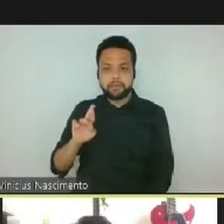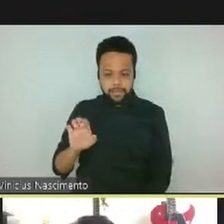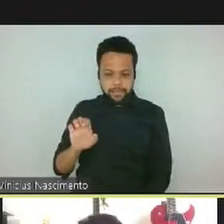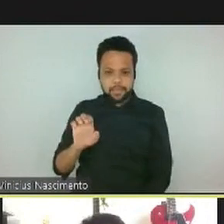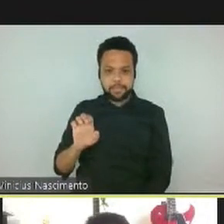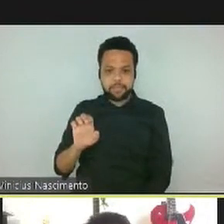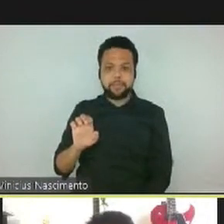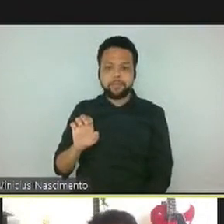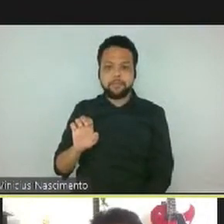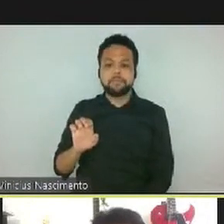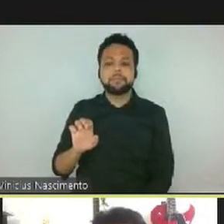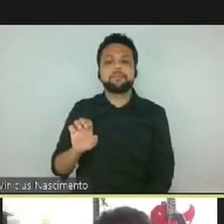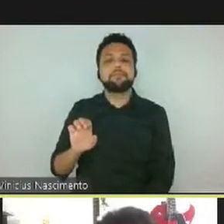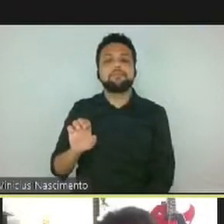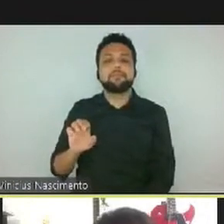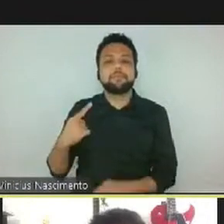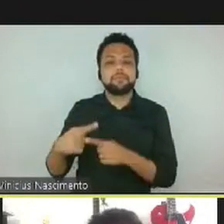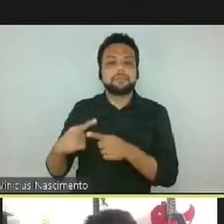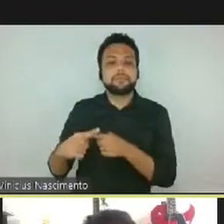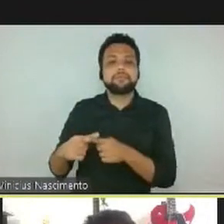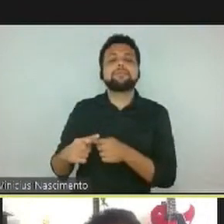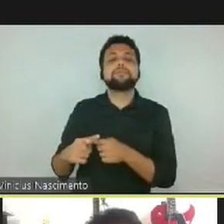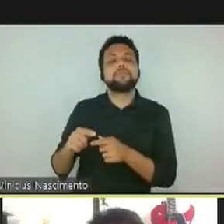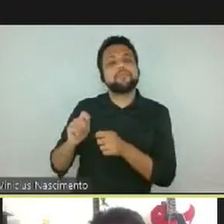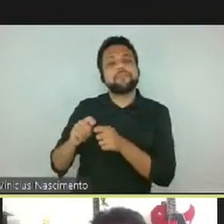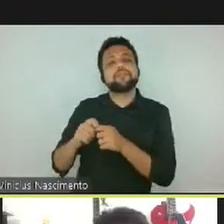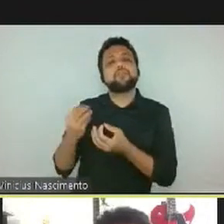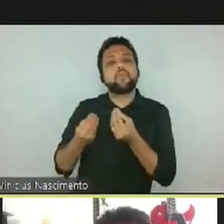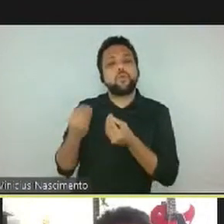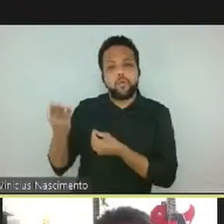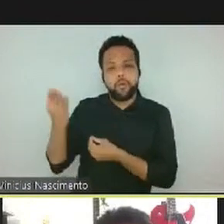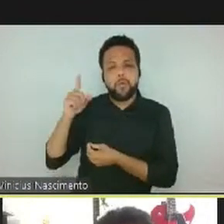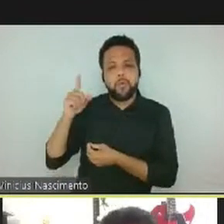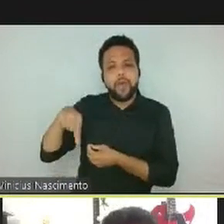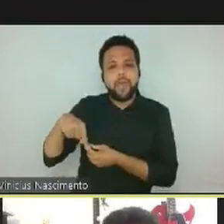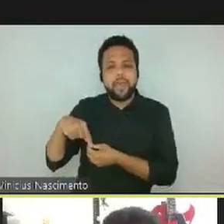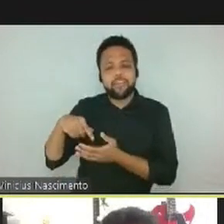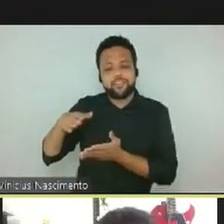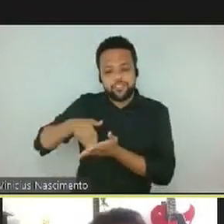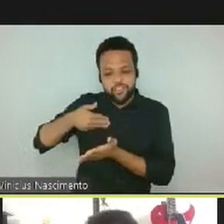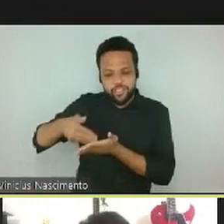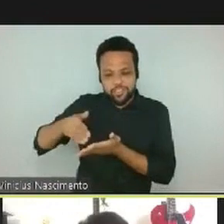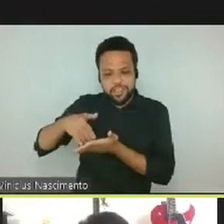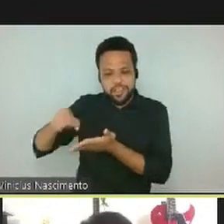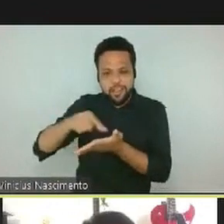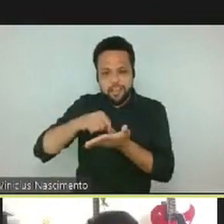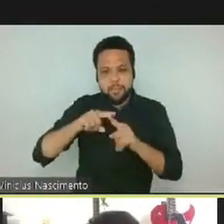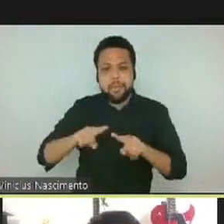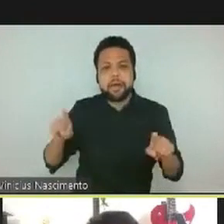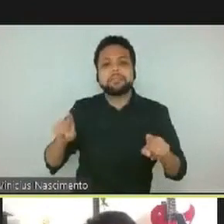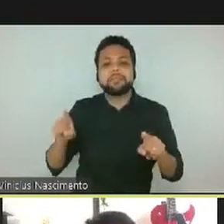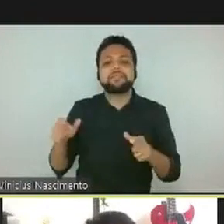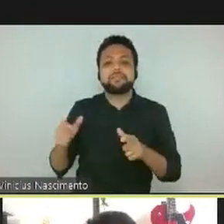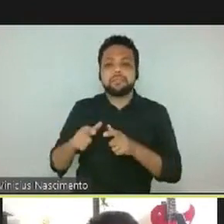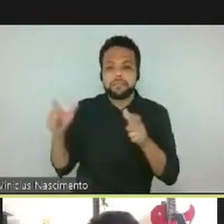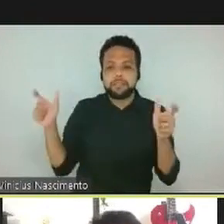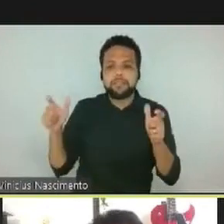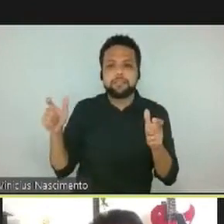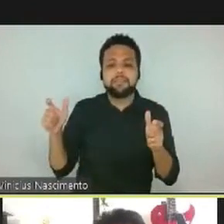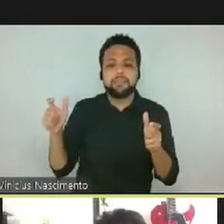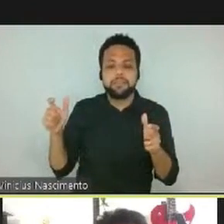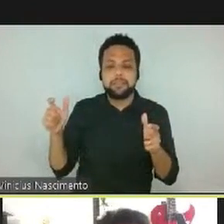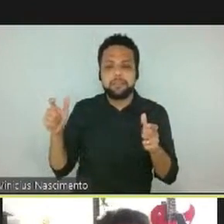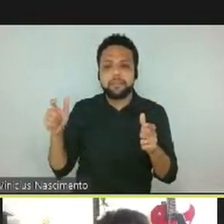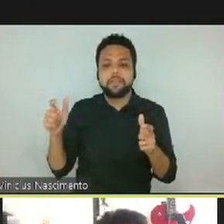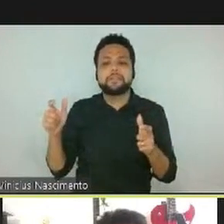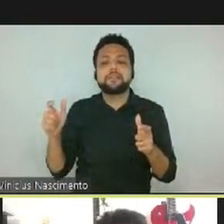Porque era feita com as tintas, né? Com esses pigmentos. Mas se vocês olharem, boa parte da